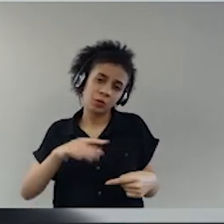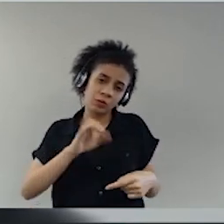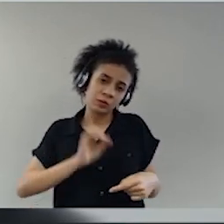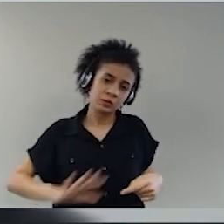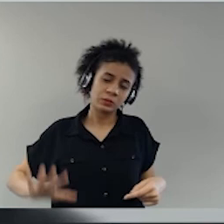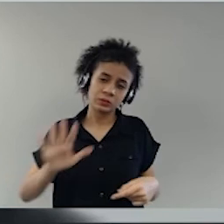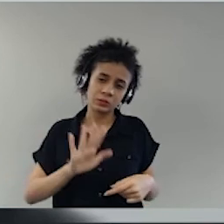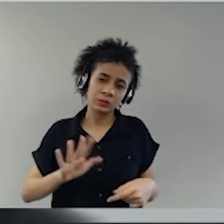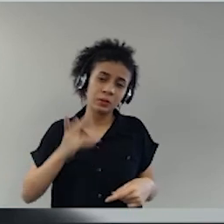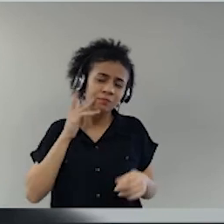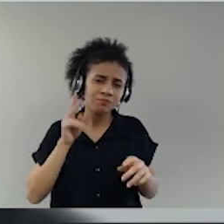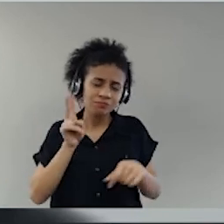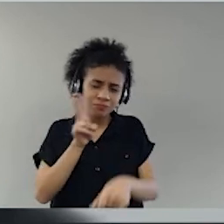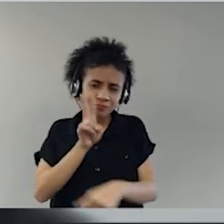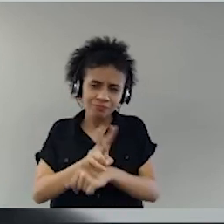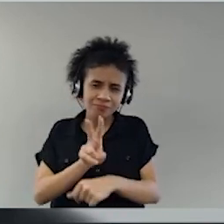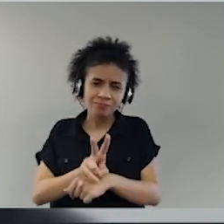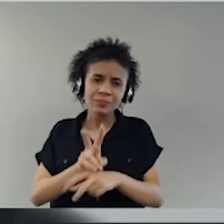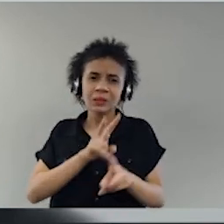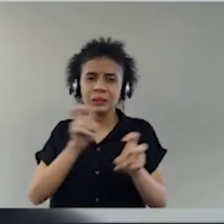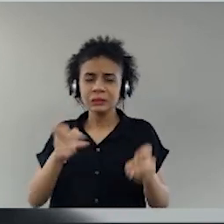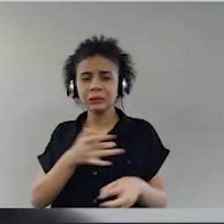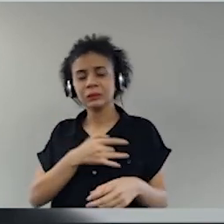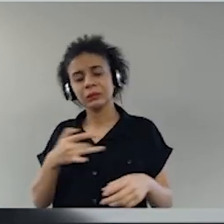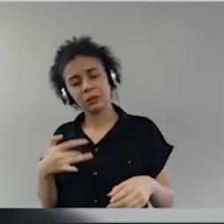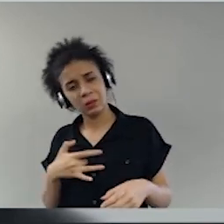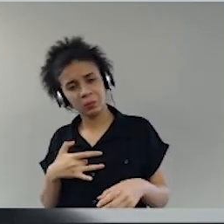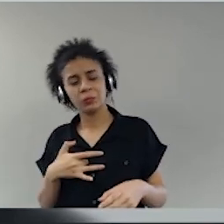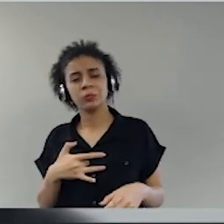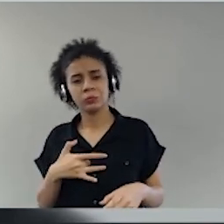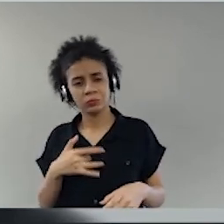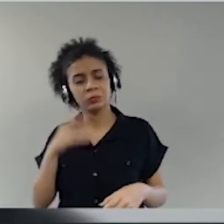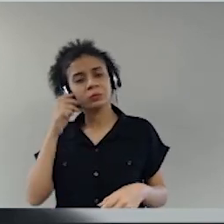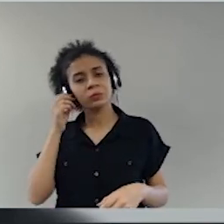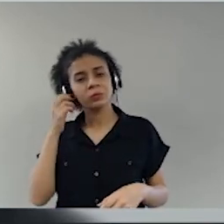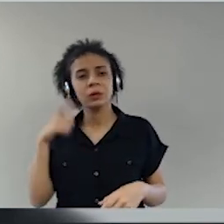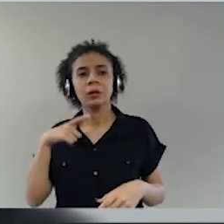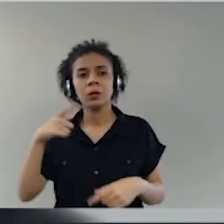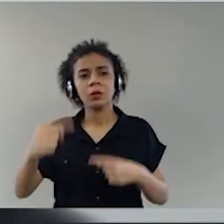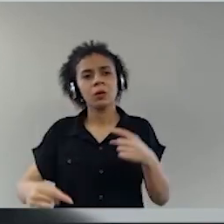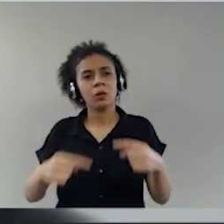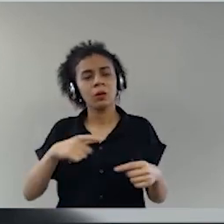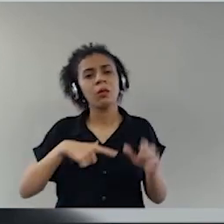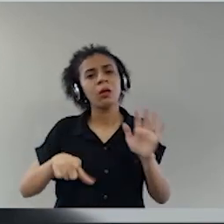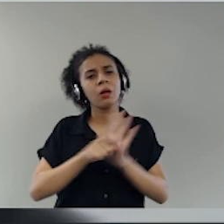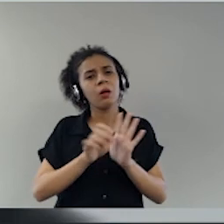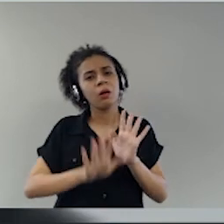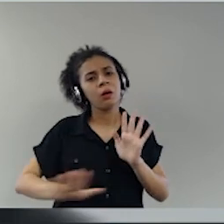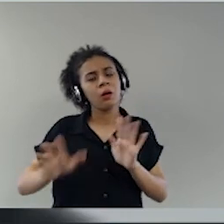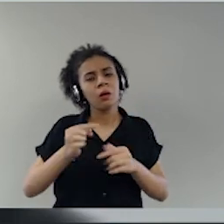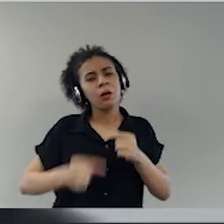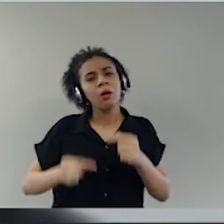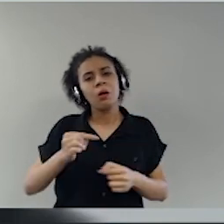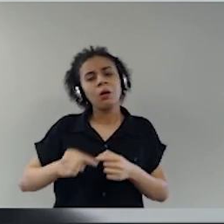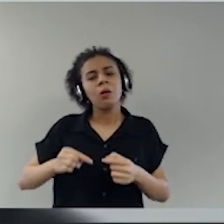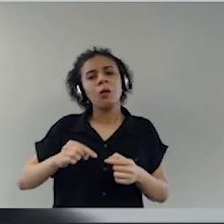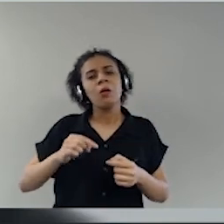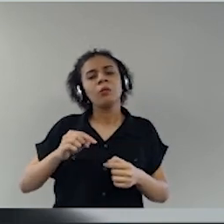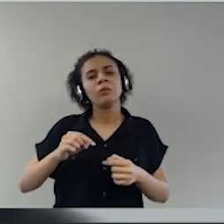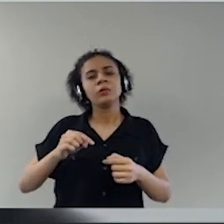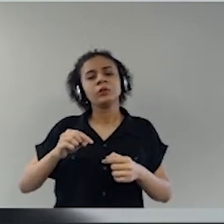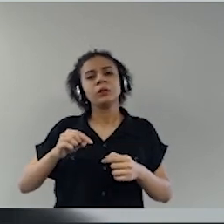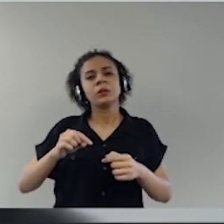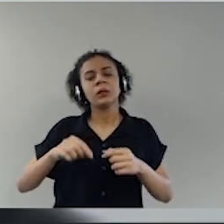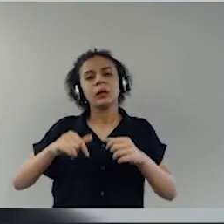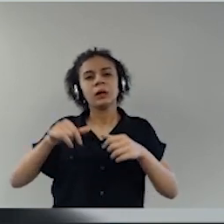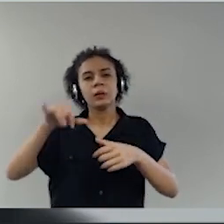uma política nacional de vigilância em saúde. Isso já ocorre com outras políticas. Temos a Lei Nacional de Política do Meio Ambiente, a